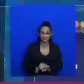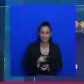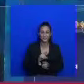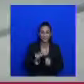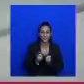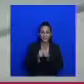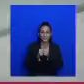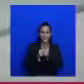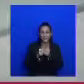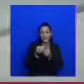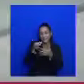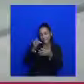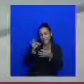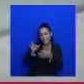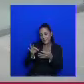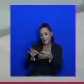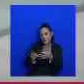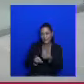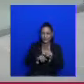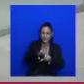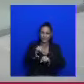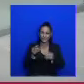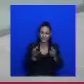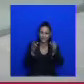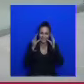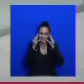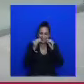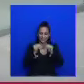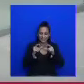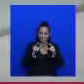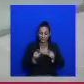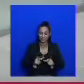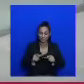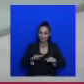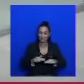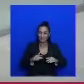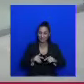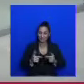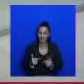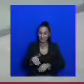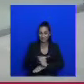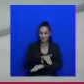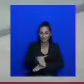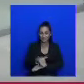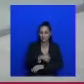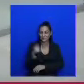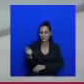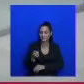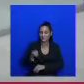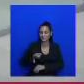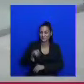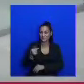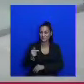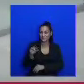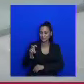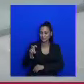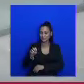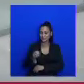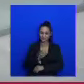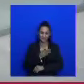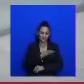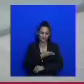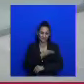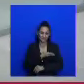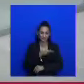Você acompanhando cada detalhe dos sorteios desta noite, direto aqui do Espaço da Sorte, na Avenida Paulista 750,